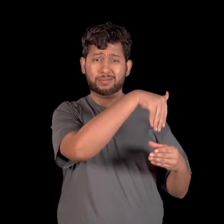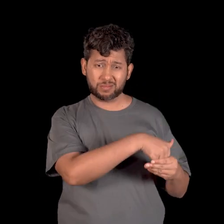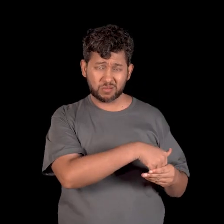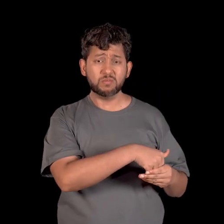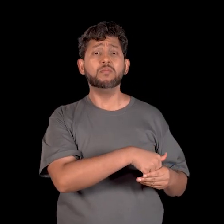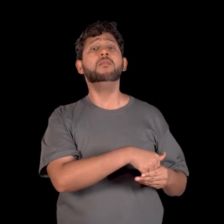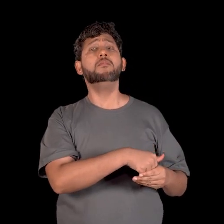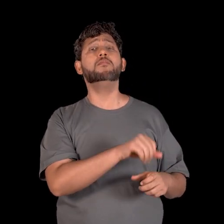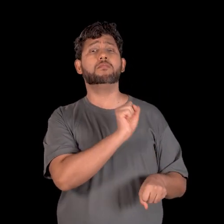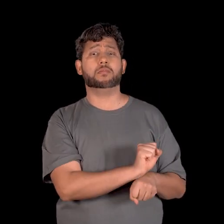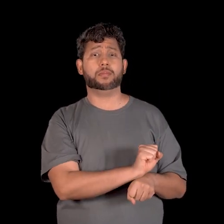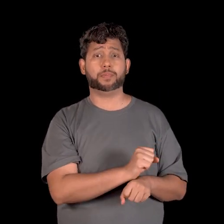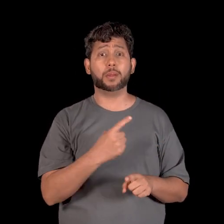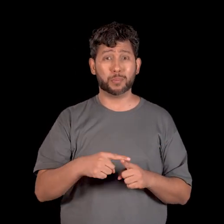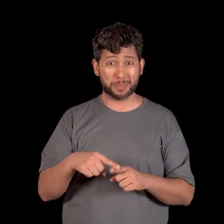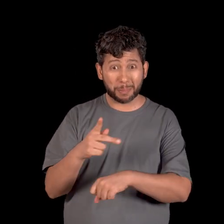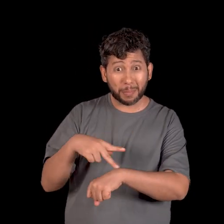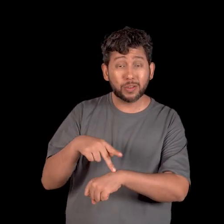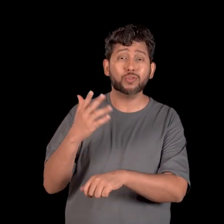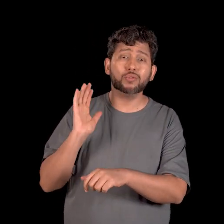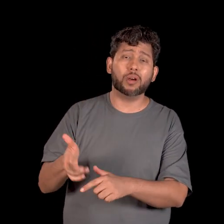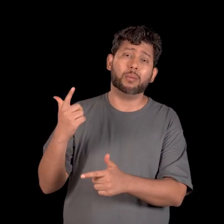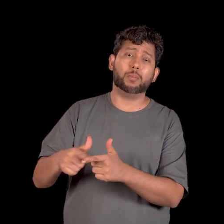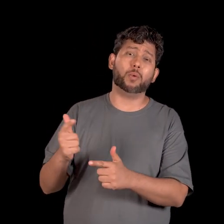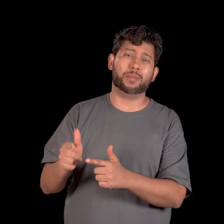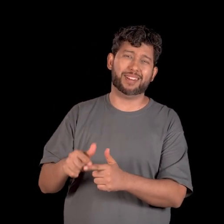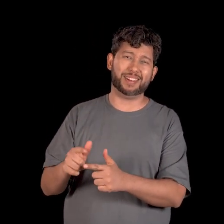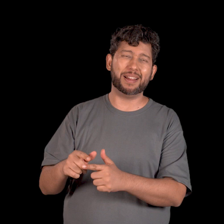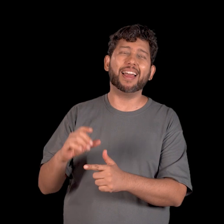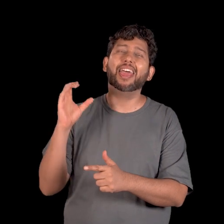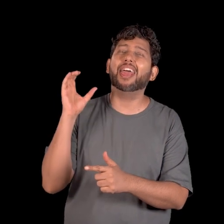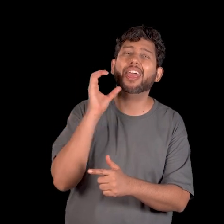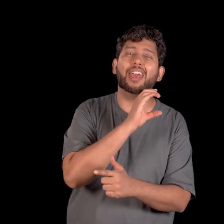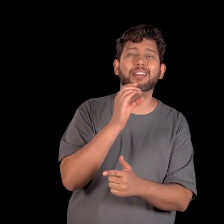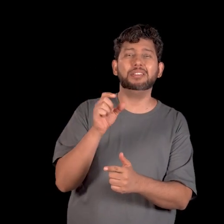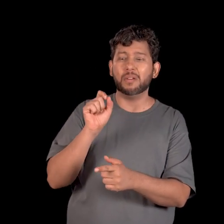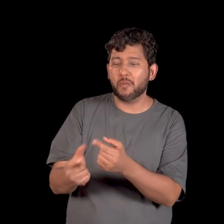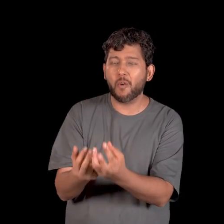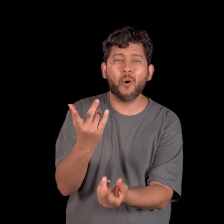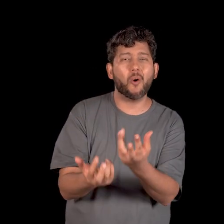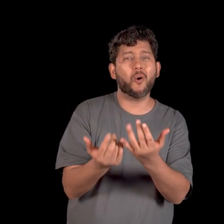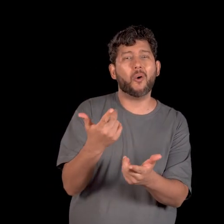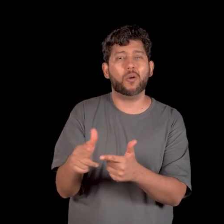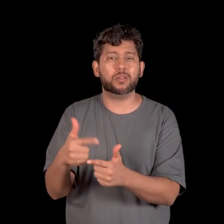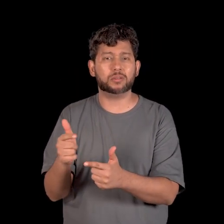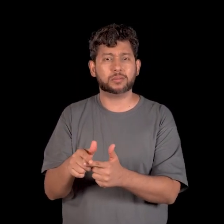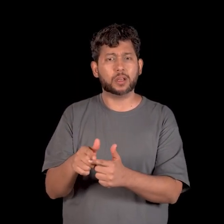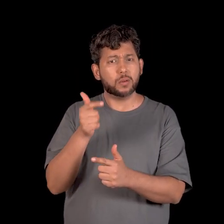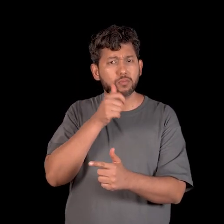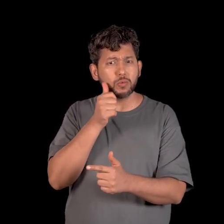Suécia, que aconteceriam no mesmo ano. Seu país já sofria com os incêndios causados por fortes ondas de